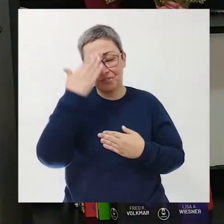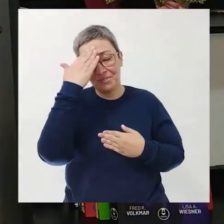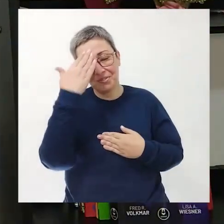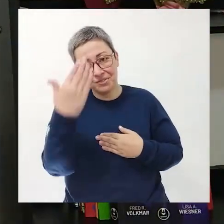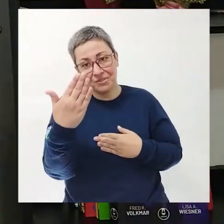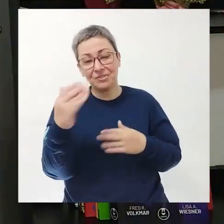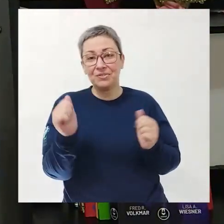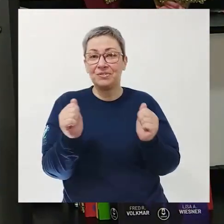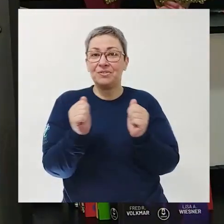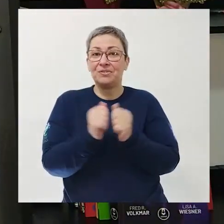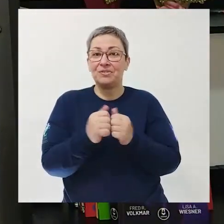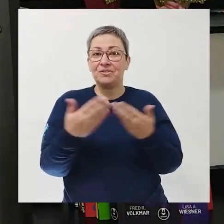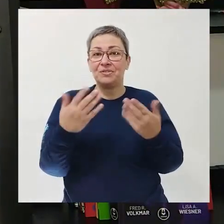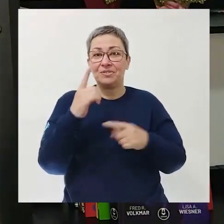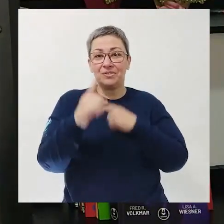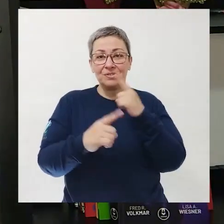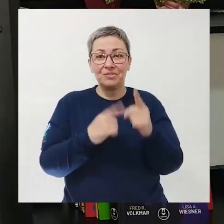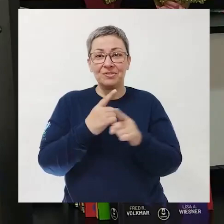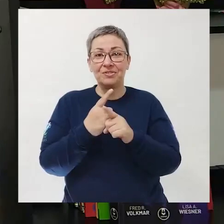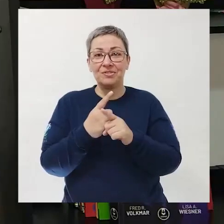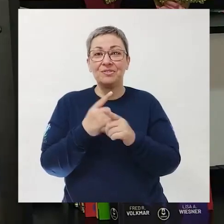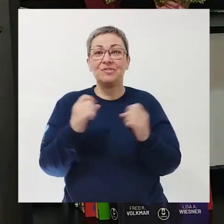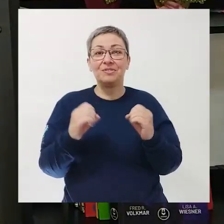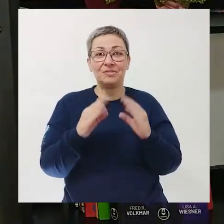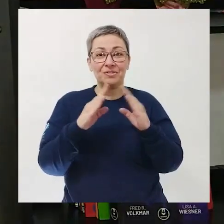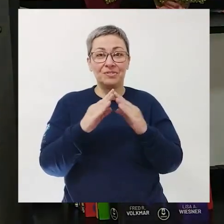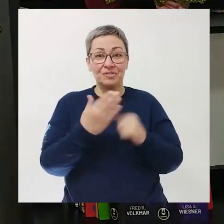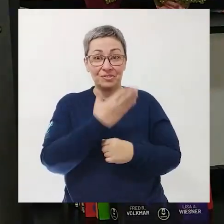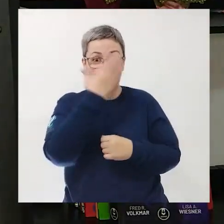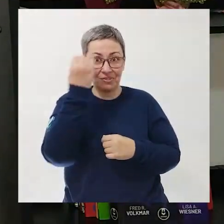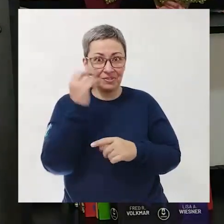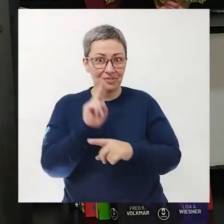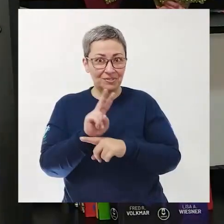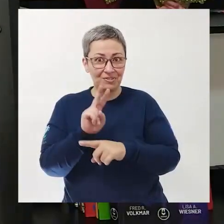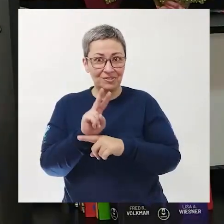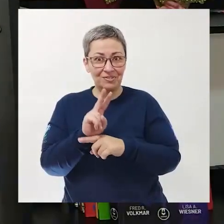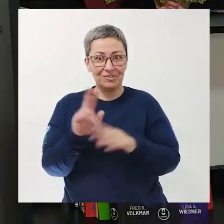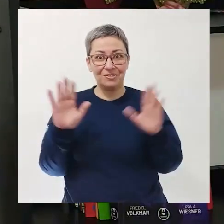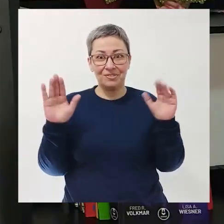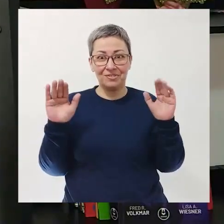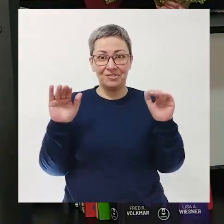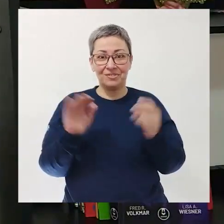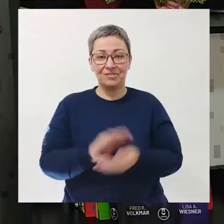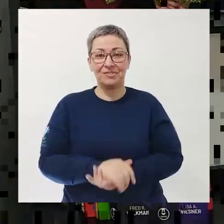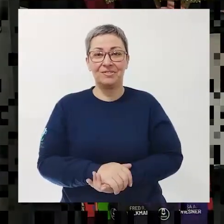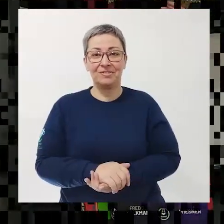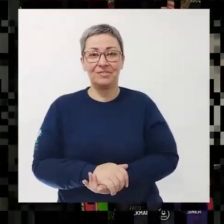companhia e até o próximo programa. E não se esqueçam, cuidem-se. Tchau, tchau.